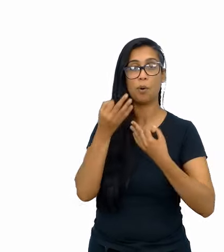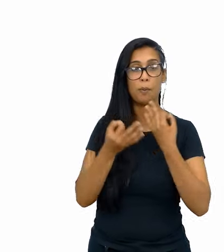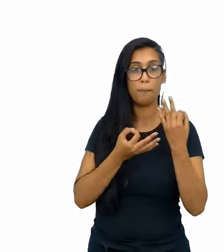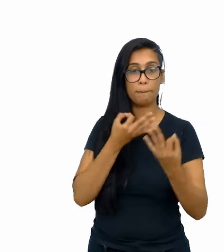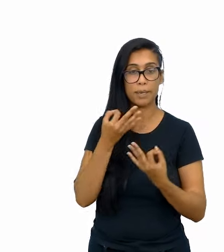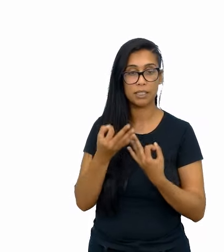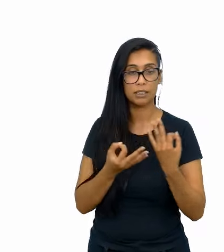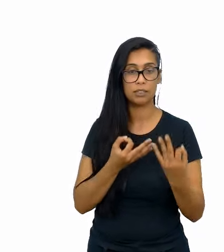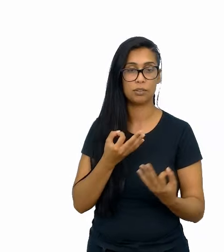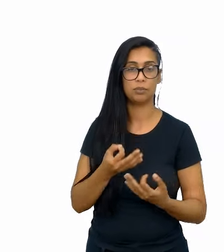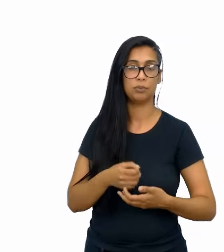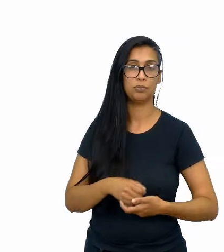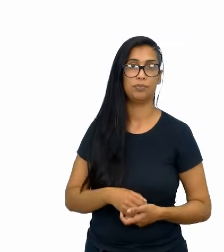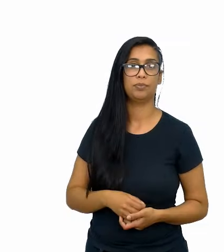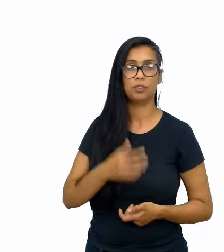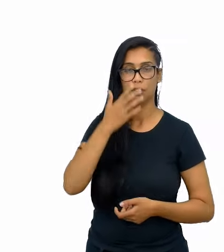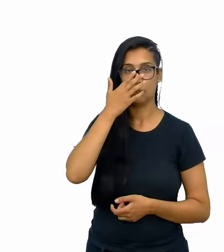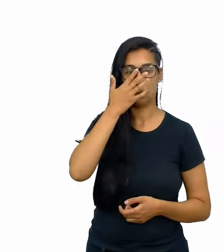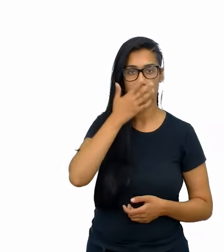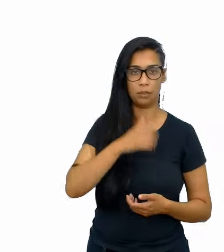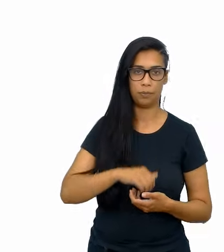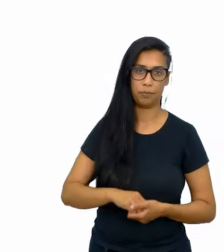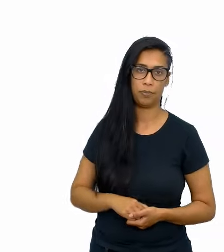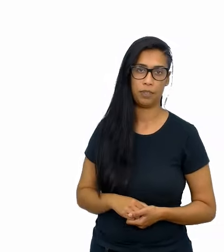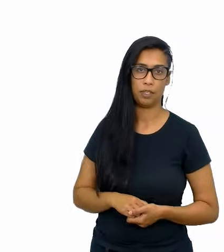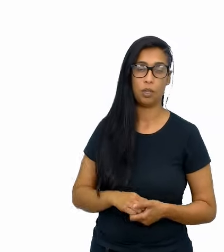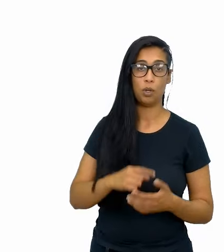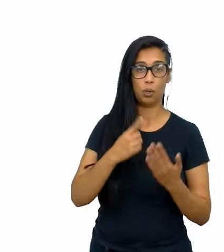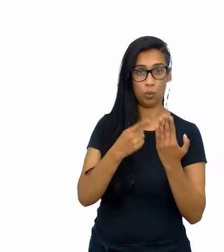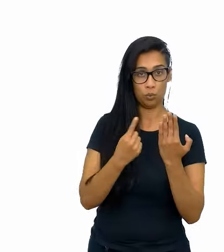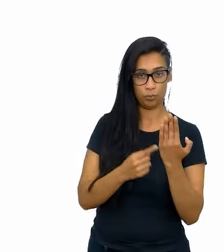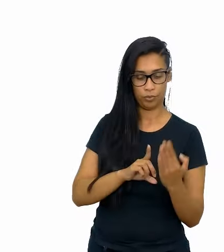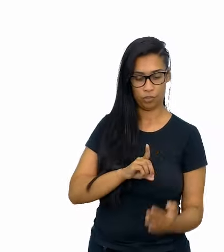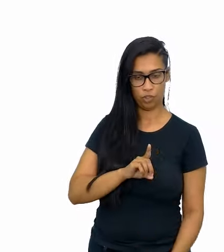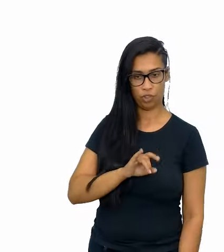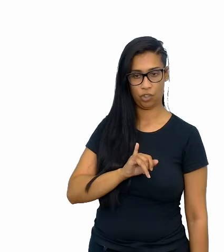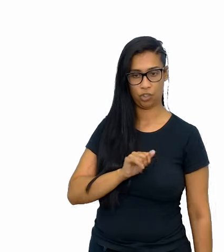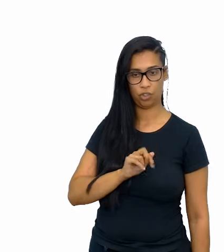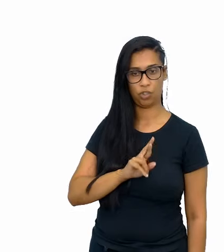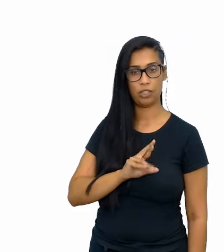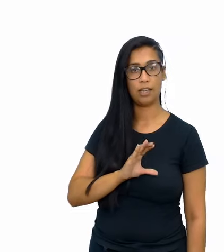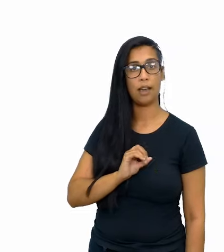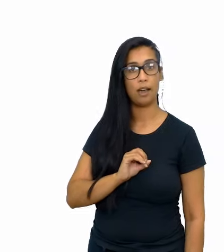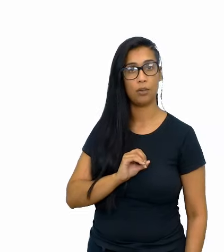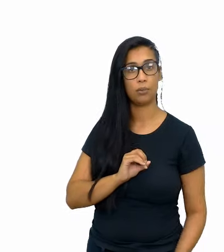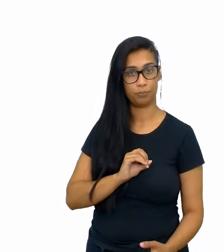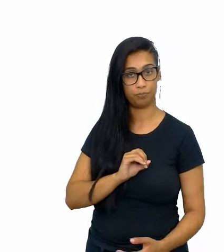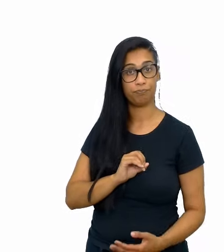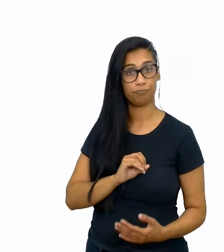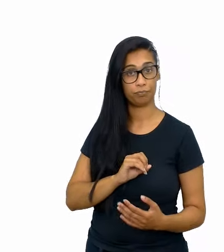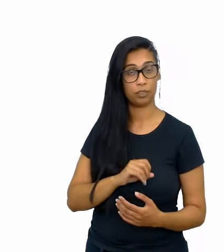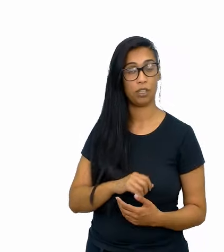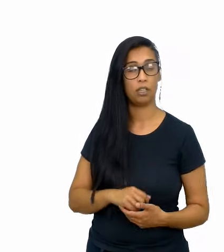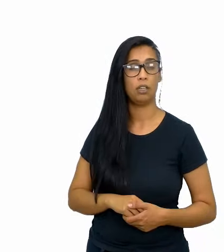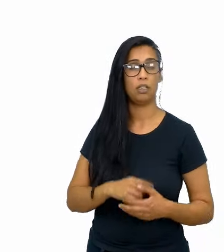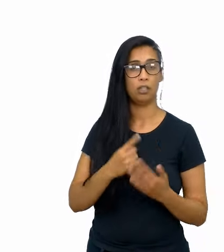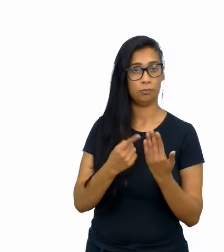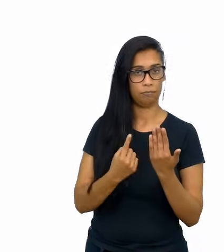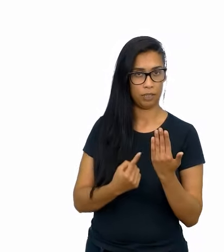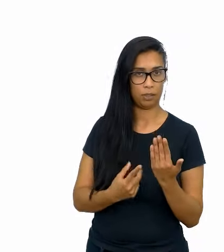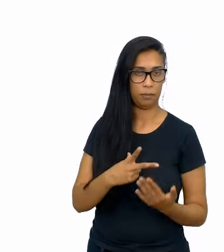no diário de bordo, no caderno de ATPC de vocês, as respostas para essas duas perguntas que estão no